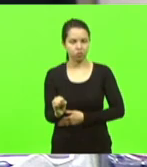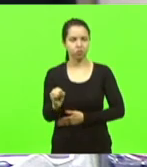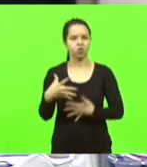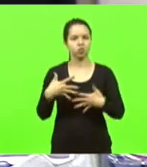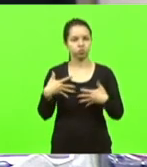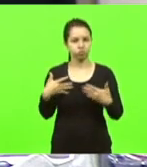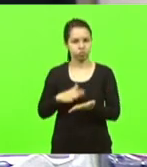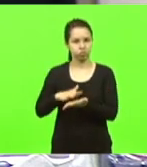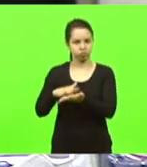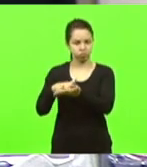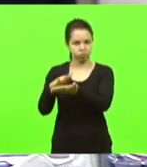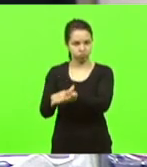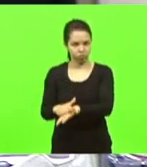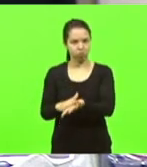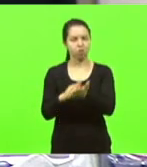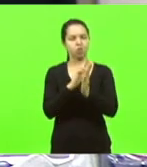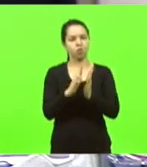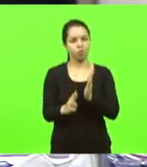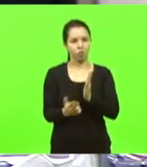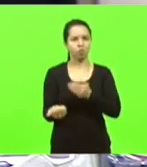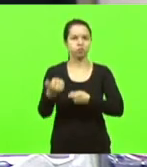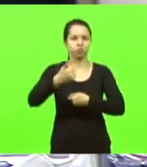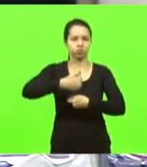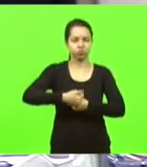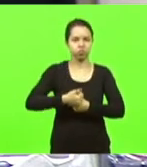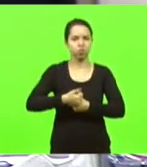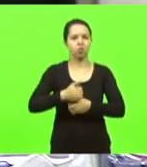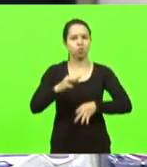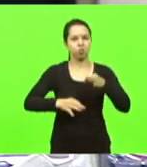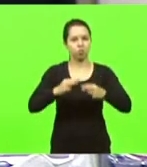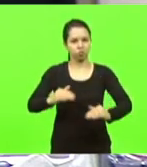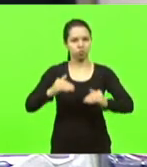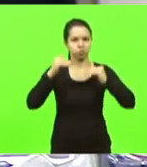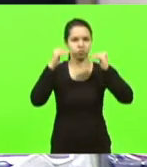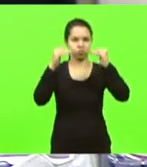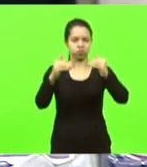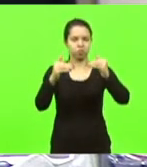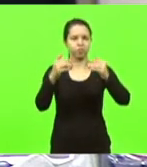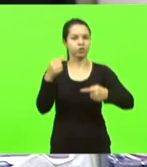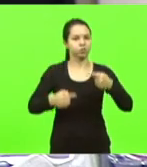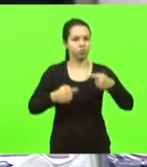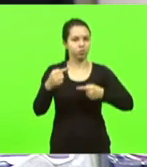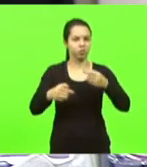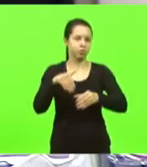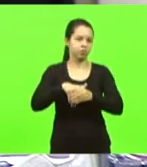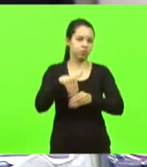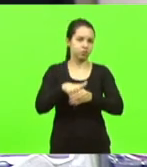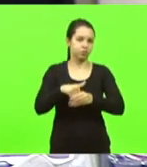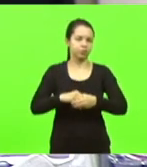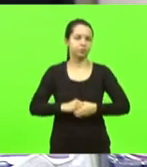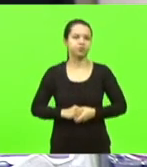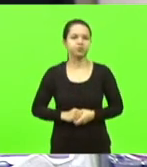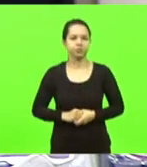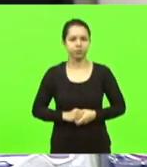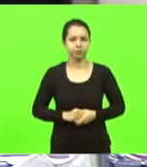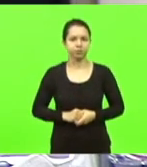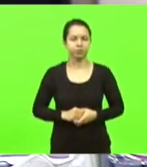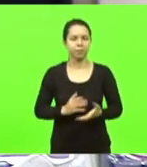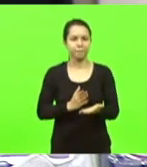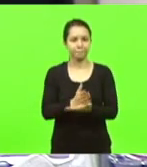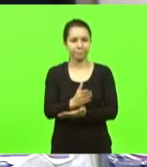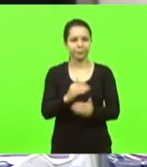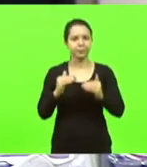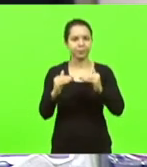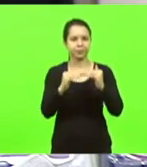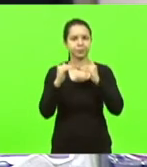cargo de Desembargador em discussão não havendo Quem Queira discutir em votação deputados que aprovam permaneçam como se encontra aprovado